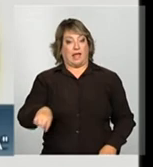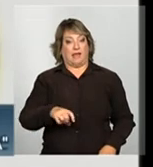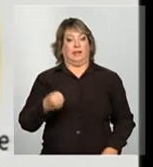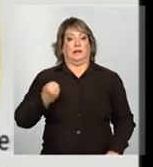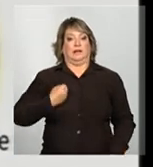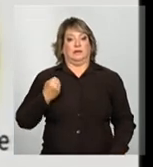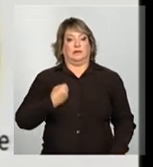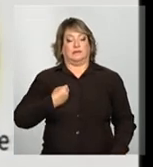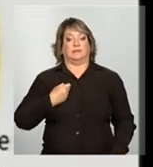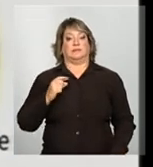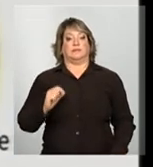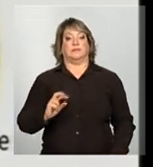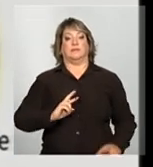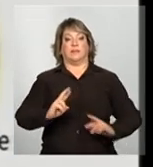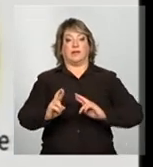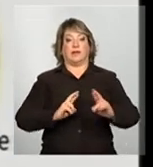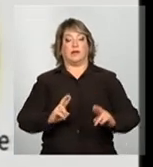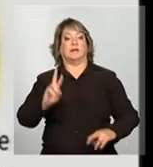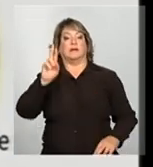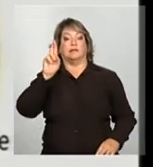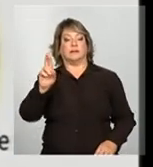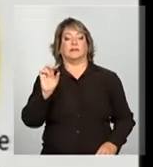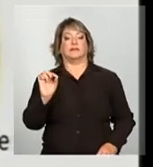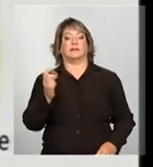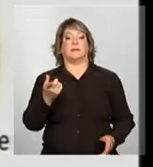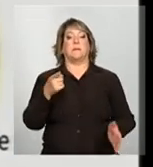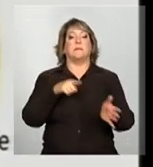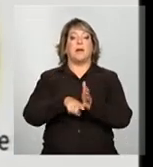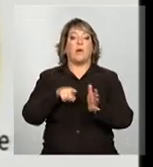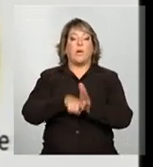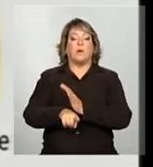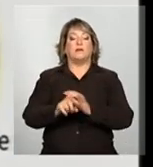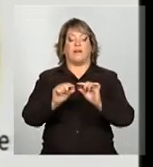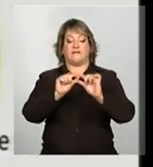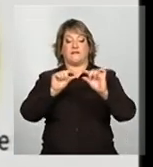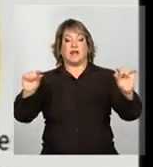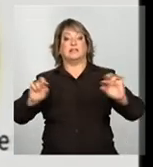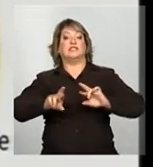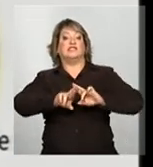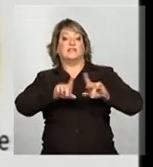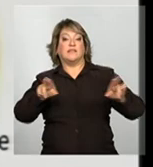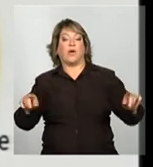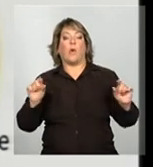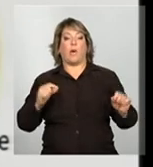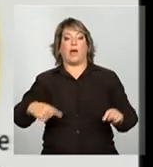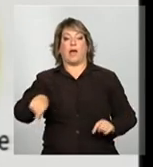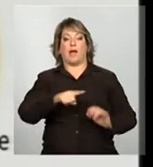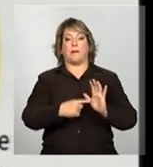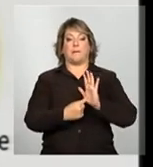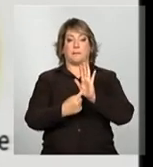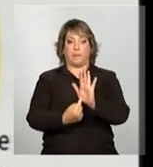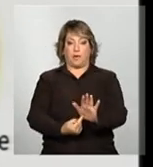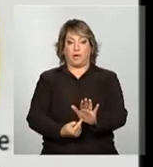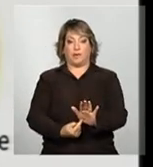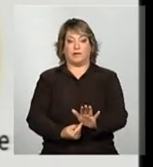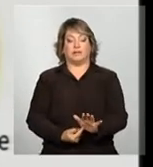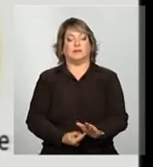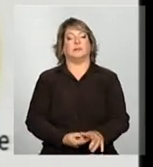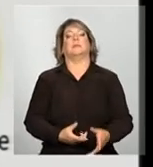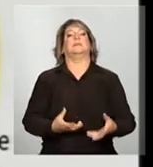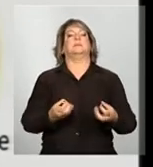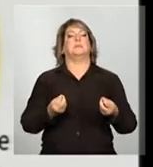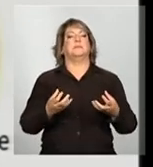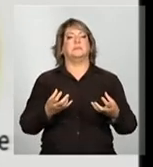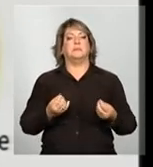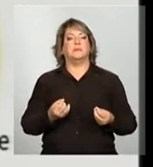respondem representam perguntas e frases diferentes. O que eles mostram é grande